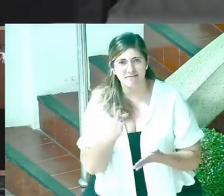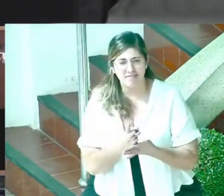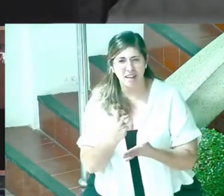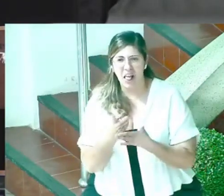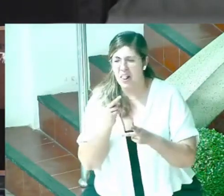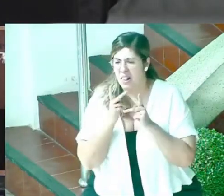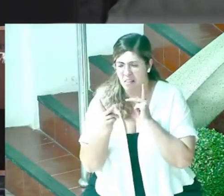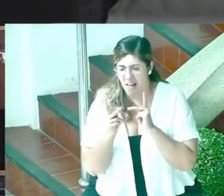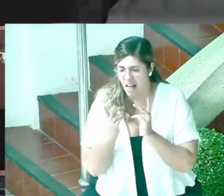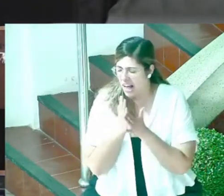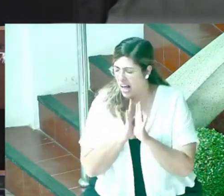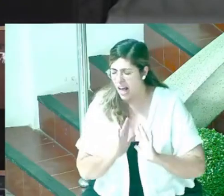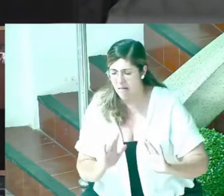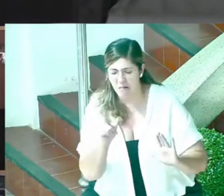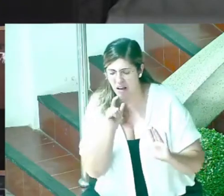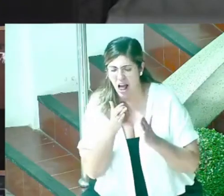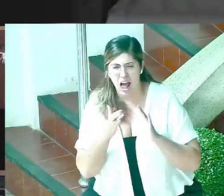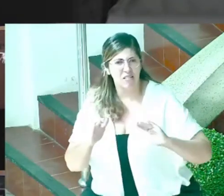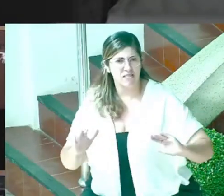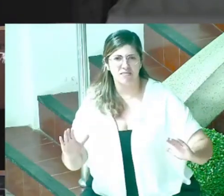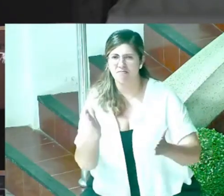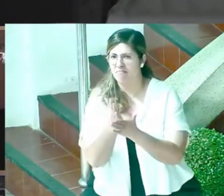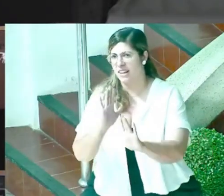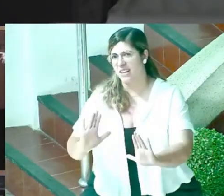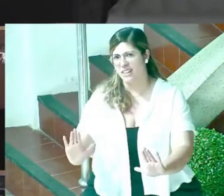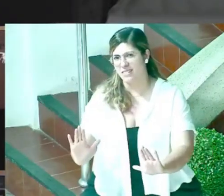uma oportunidade de orar novamente por aquela pessoa.